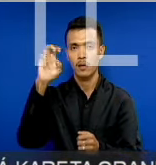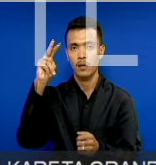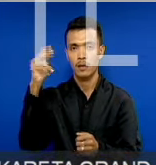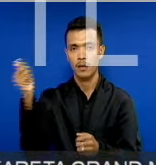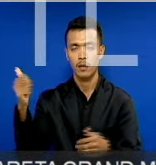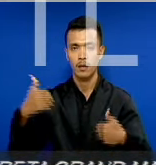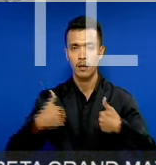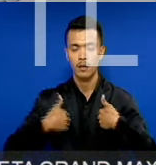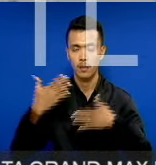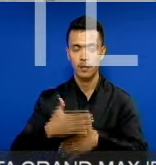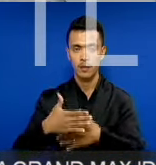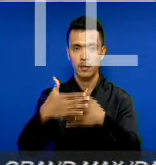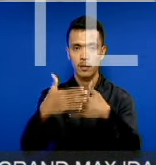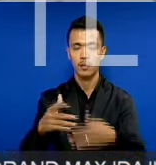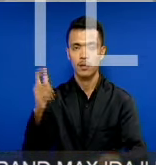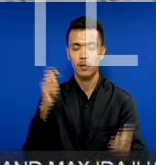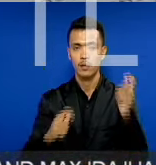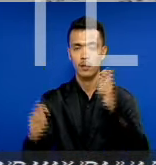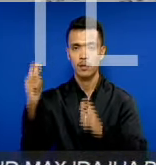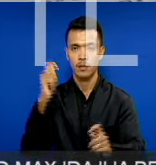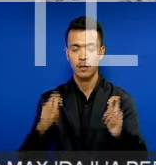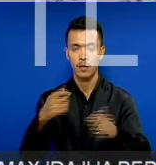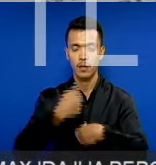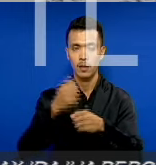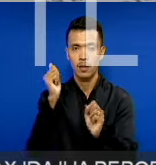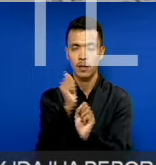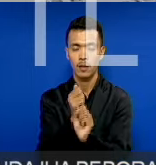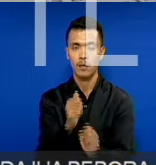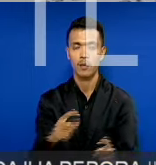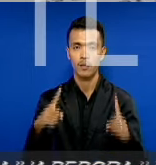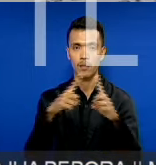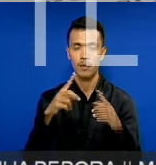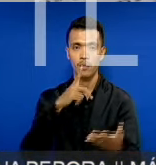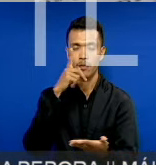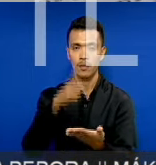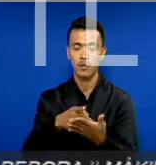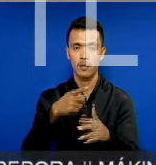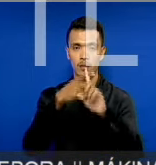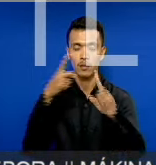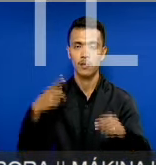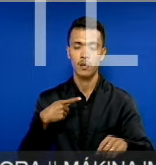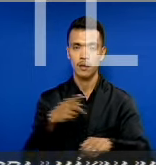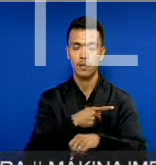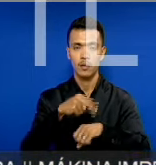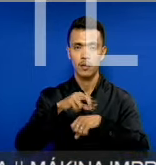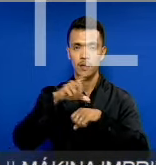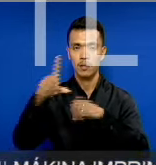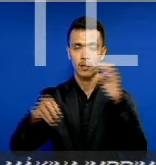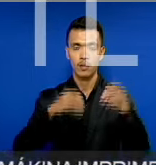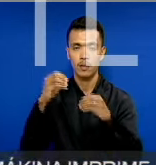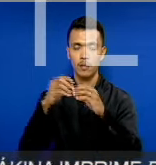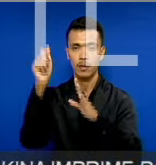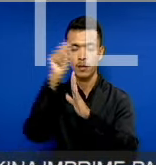de fiscalização abstrata, né? Tribunal Recurso halo a apreciação de ba pedido Parlamento Nacional, com o artigo balum e a